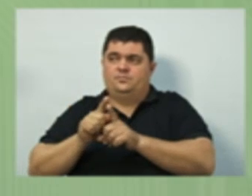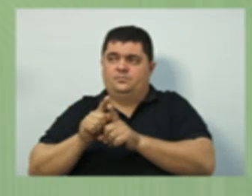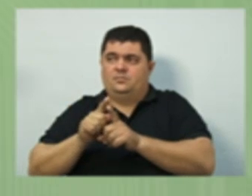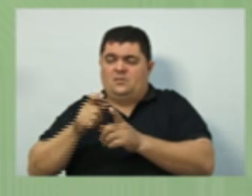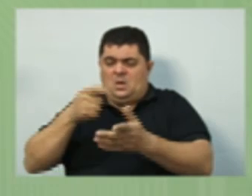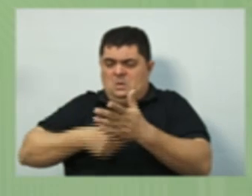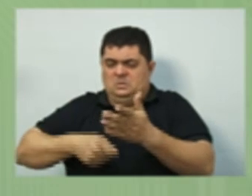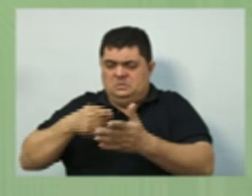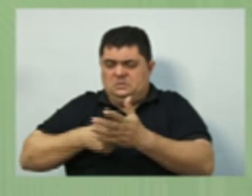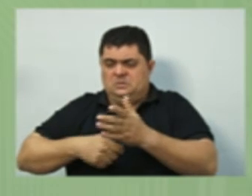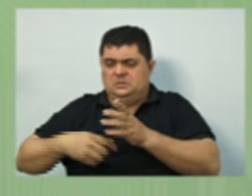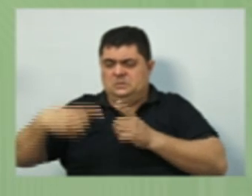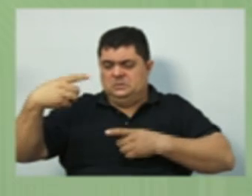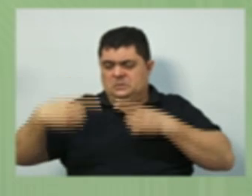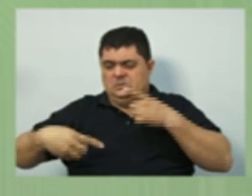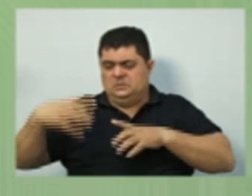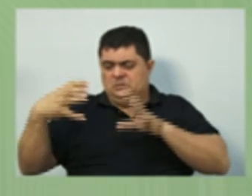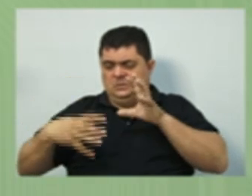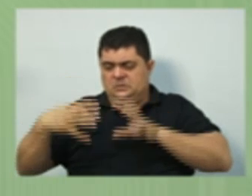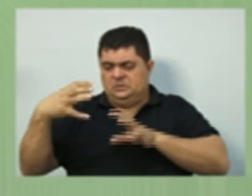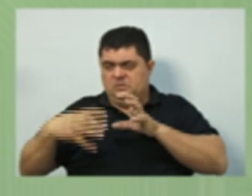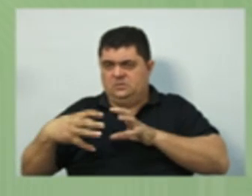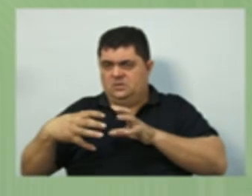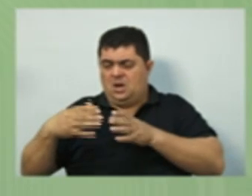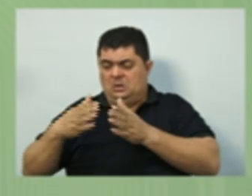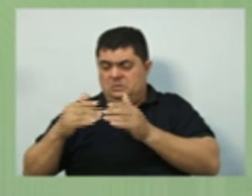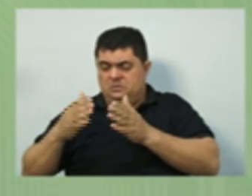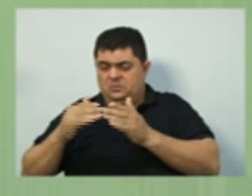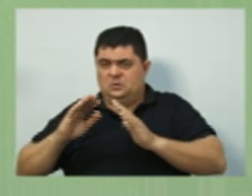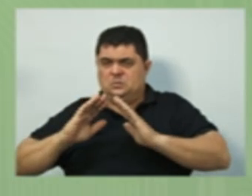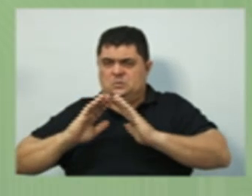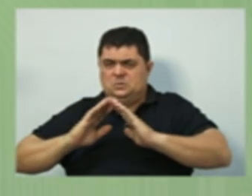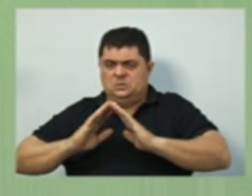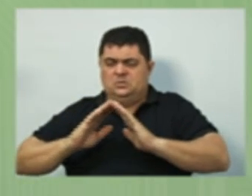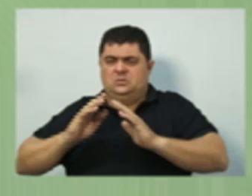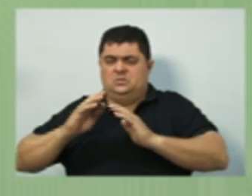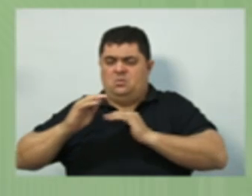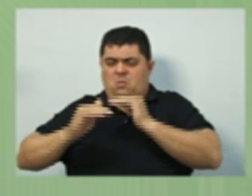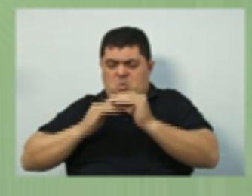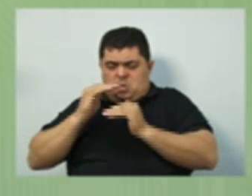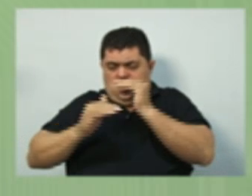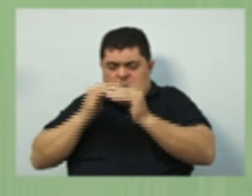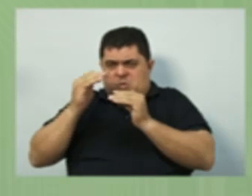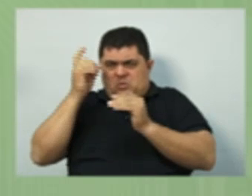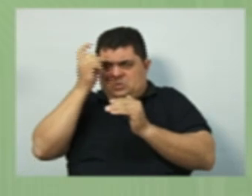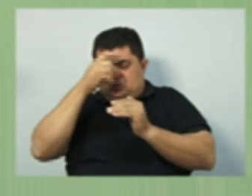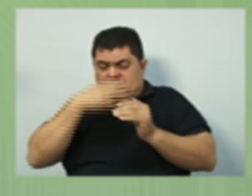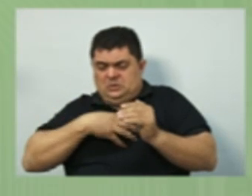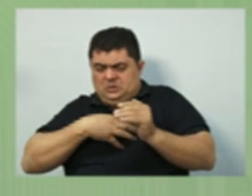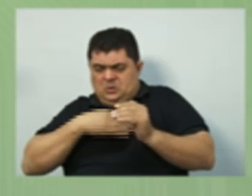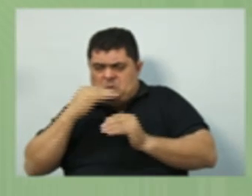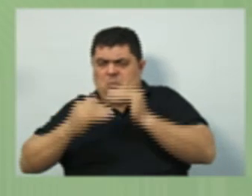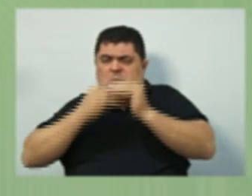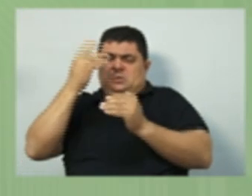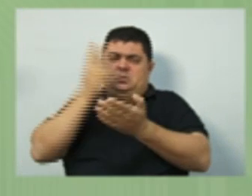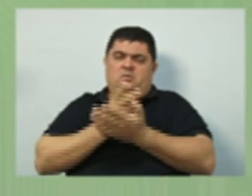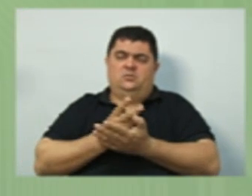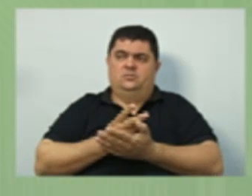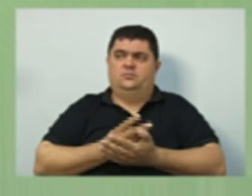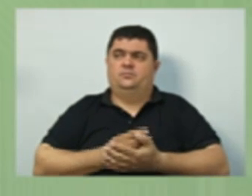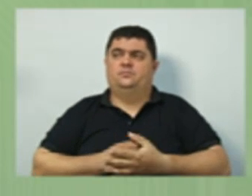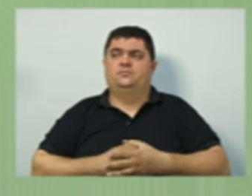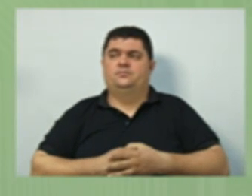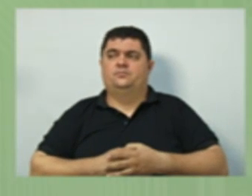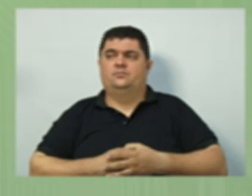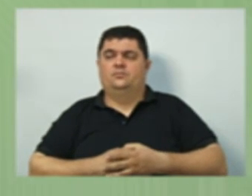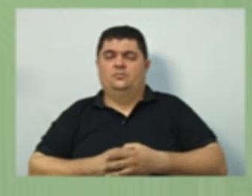enfrentar conflitos, a exigir de si mesmo a superação das dificuldades. Com